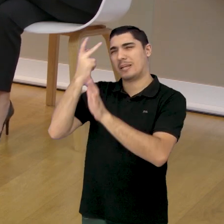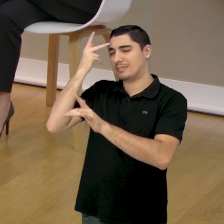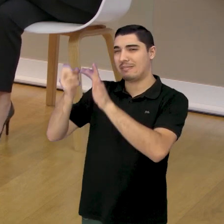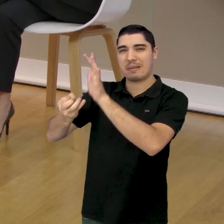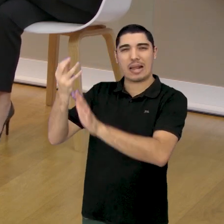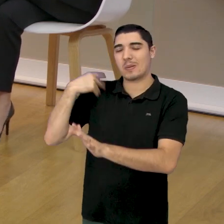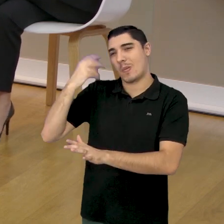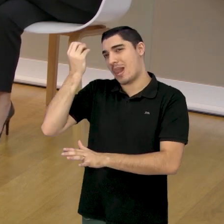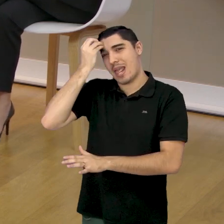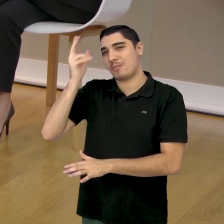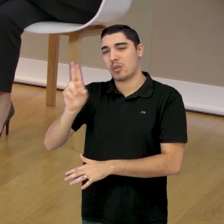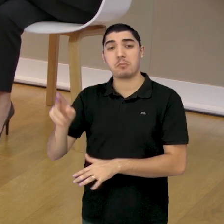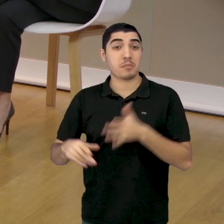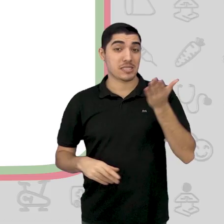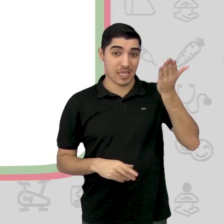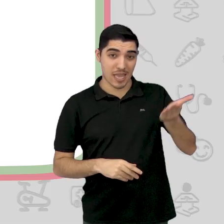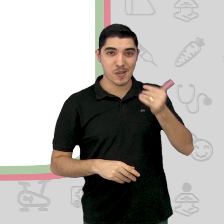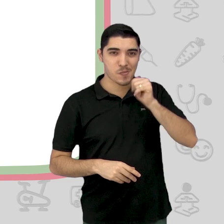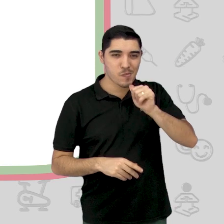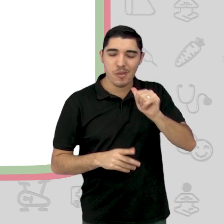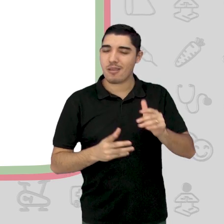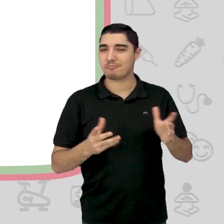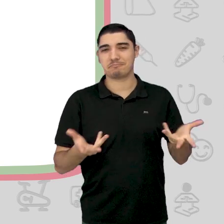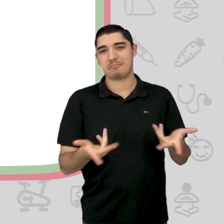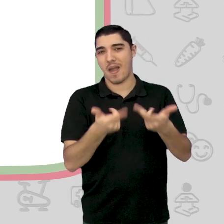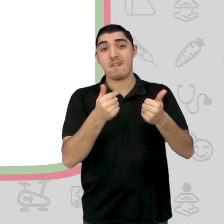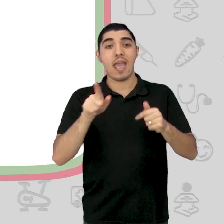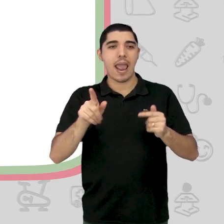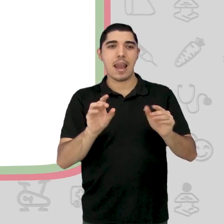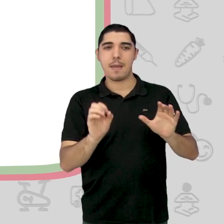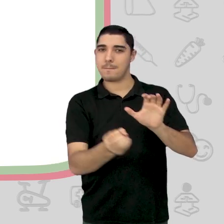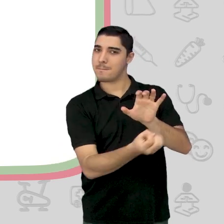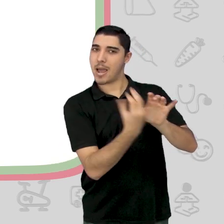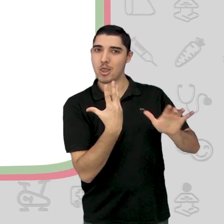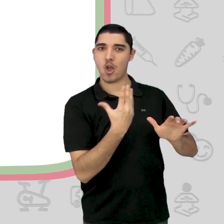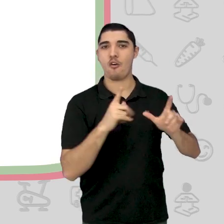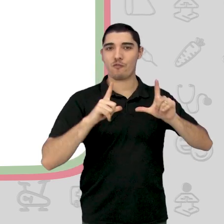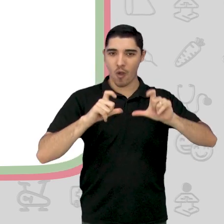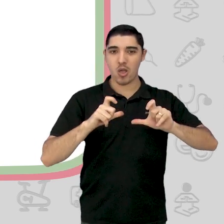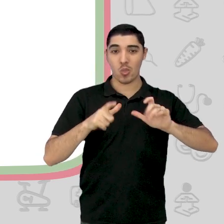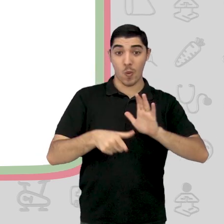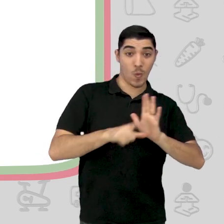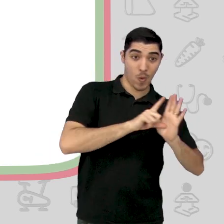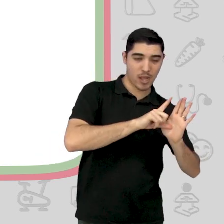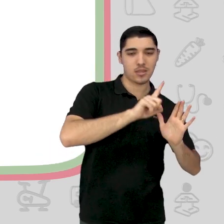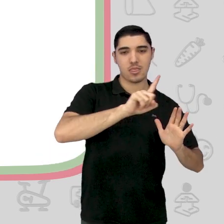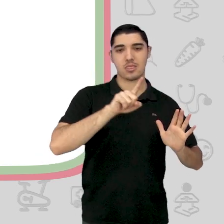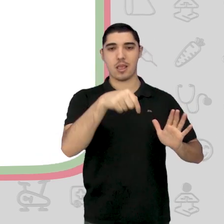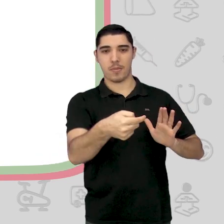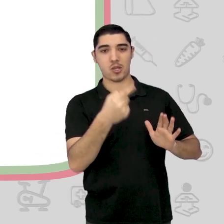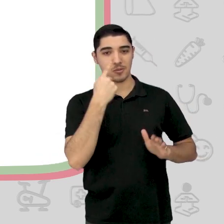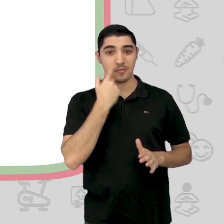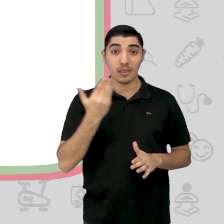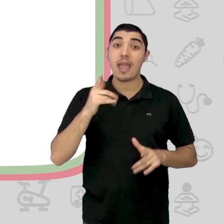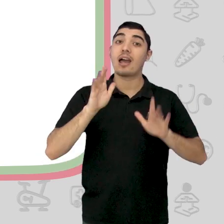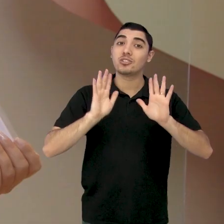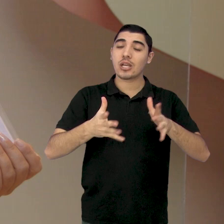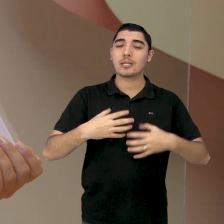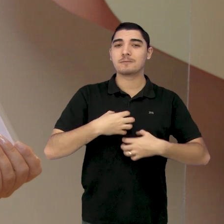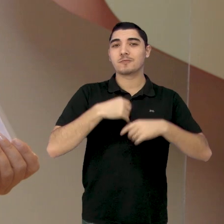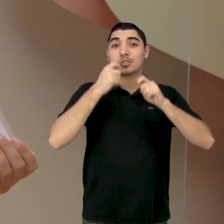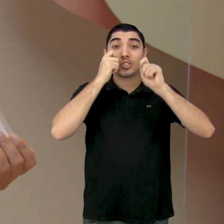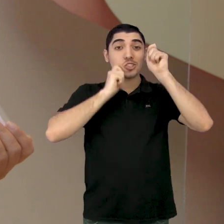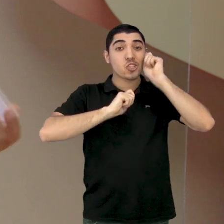pra não lembrar. lembro. Mas enfim, essa senhora, super simpática, que colaborou com a gente, encaminhou a imagem do antes e do depois, né, as imagens. Ela